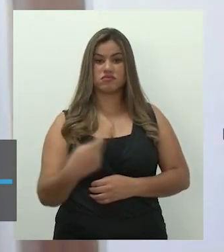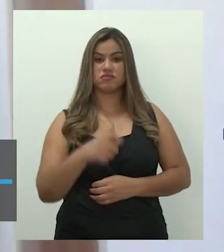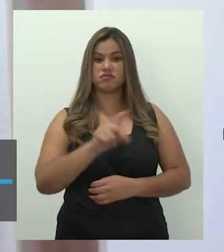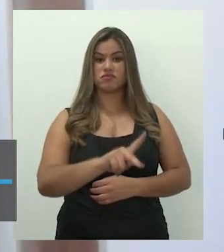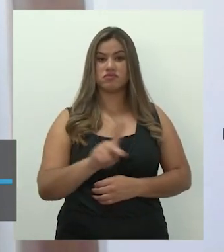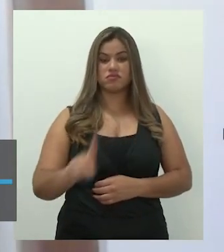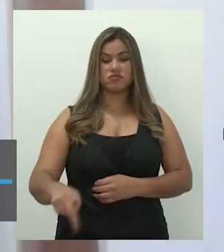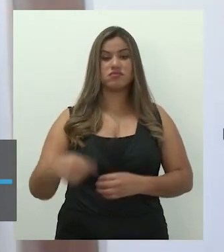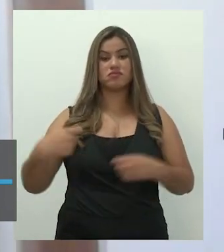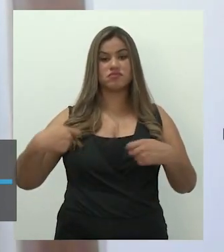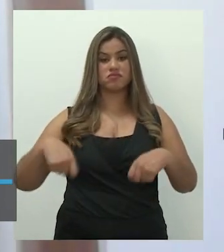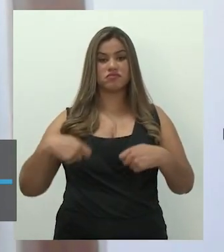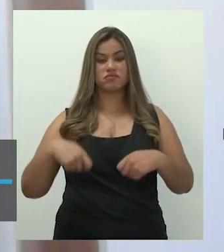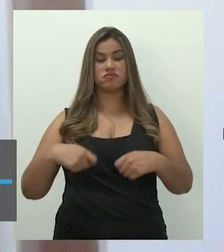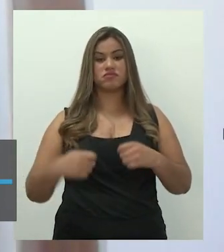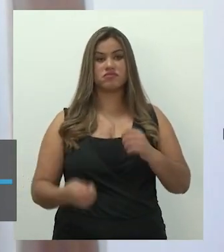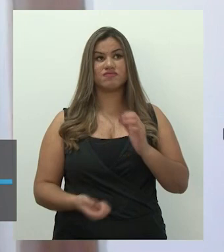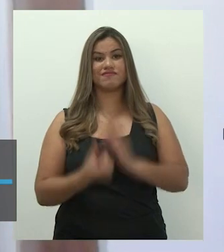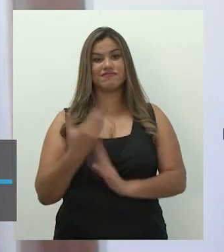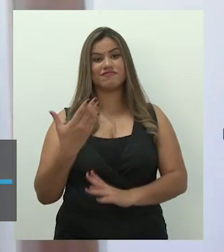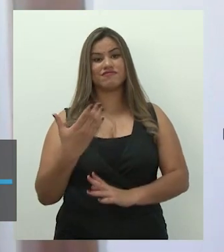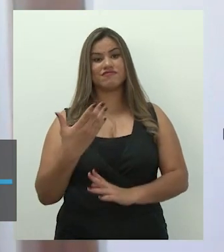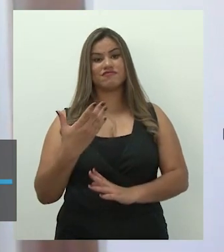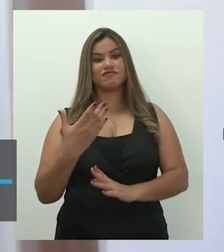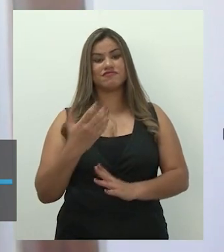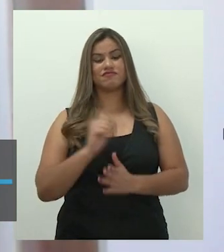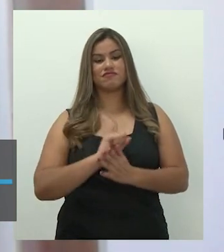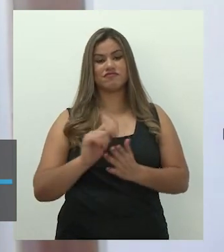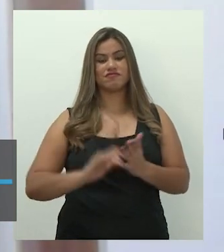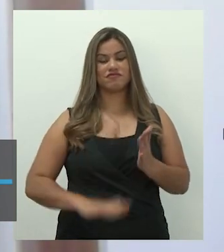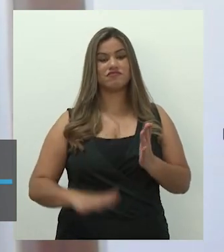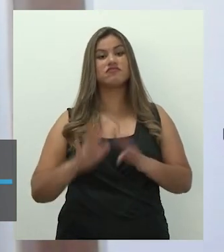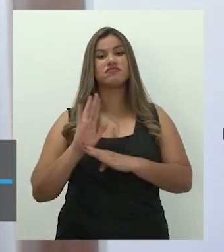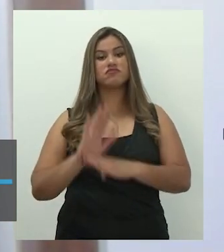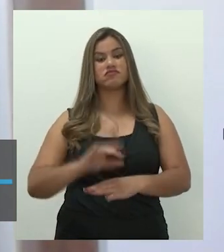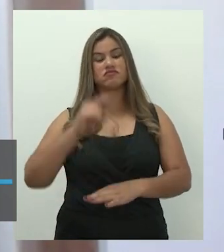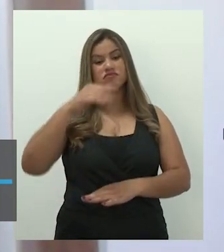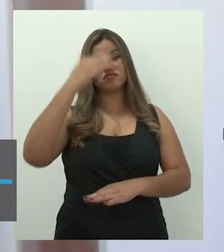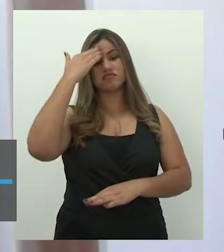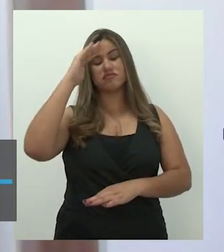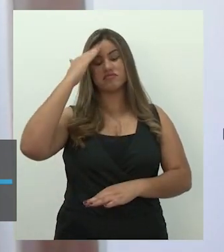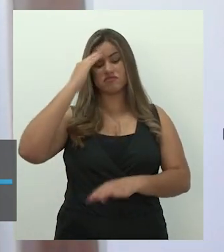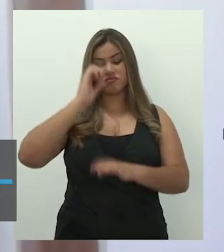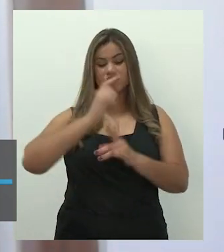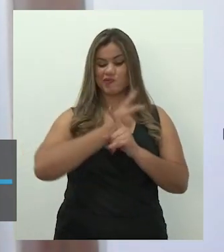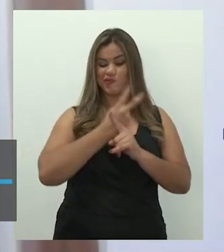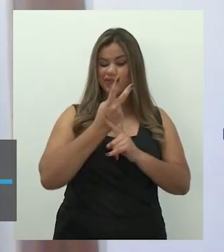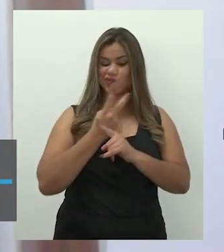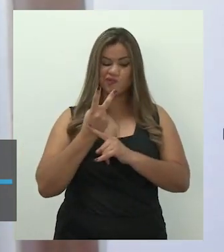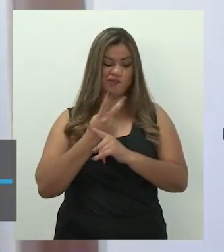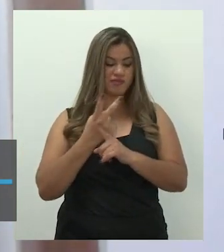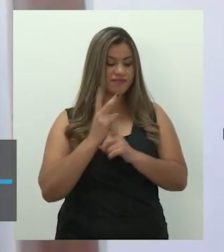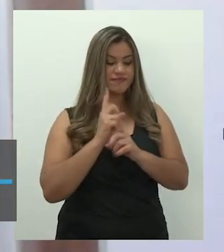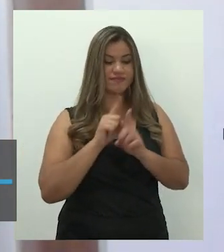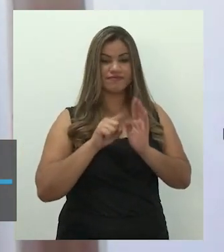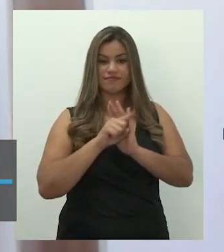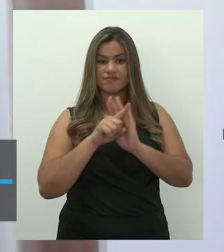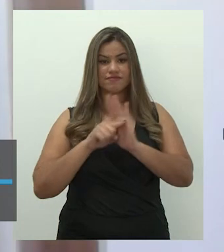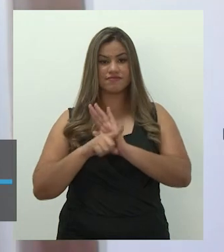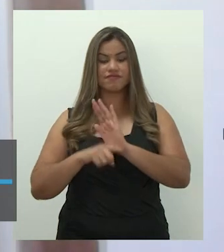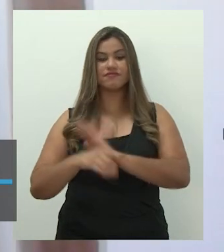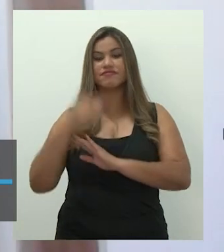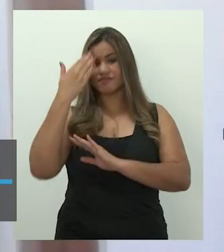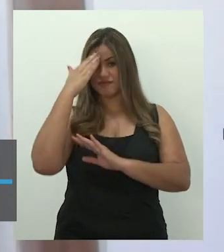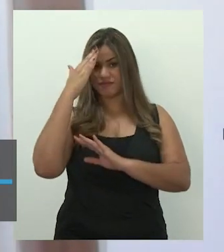criar situações para que ele possa investigar isso, né? Que as crianças possam se apropriar desse objeto